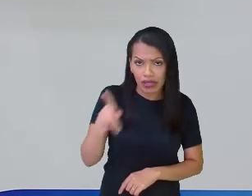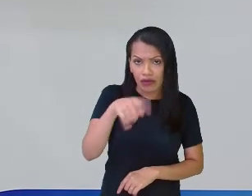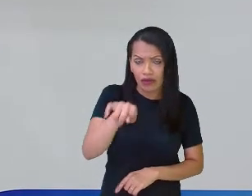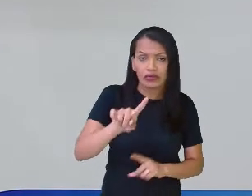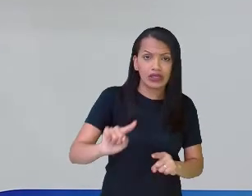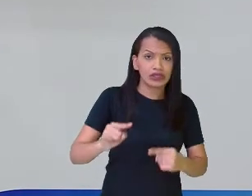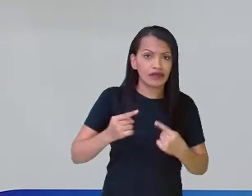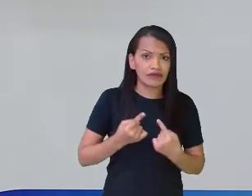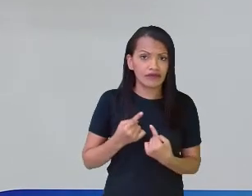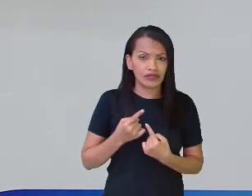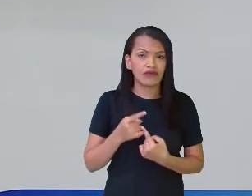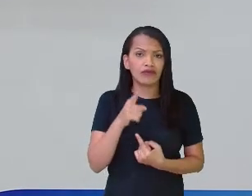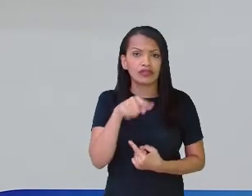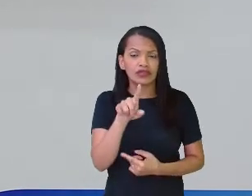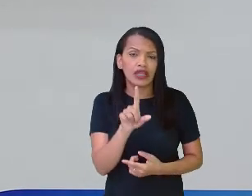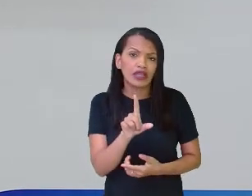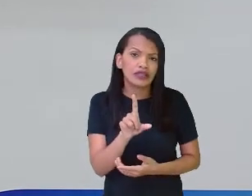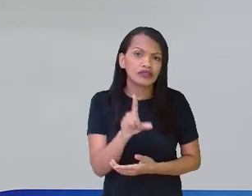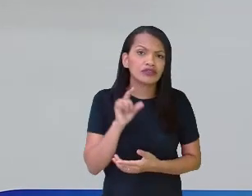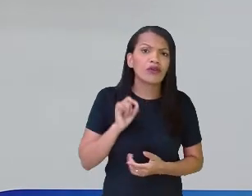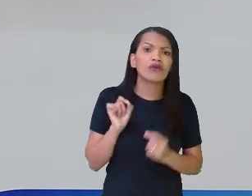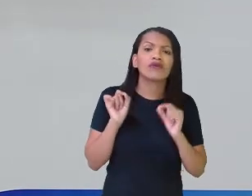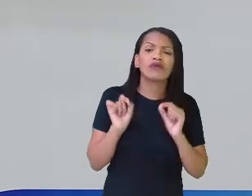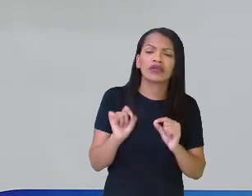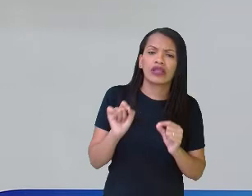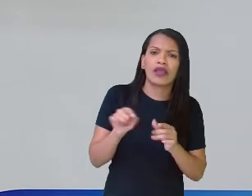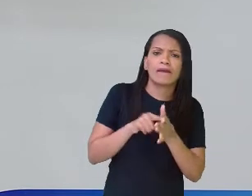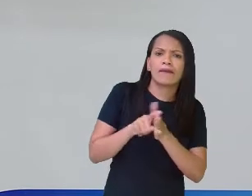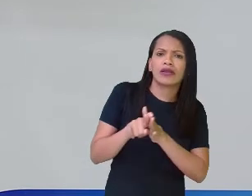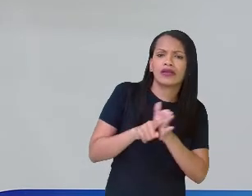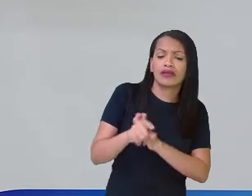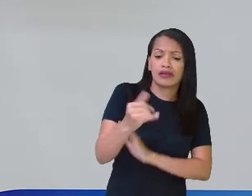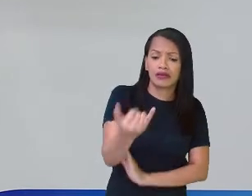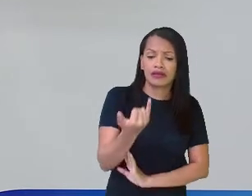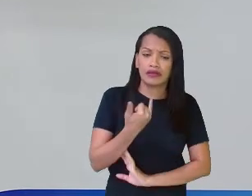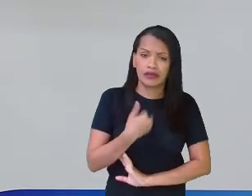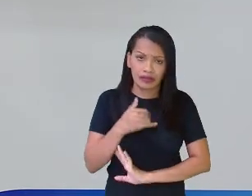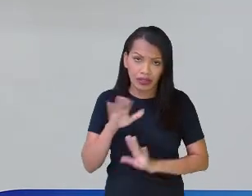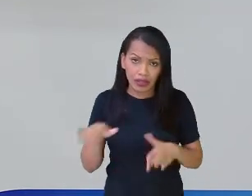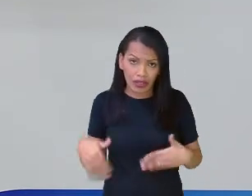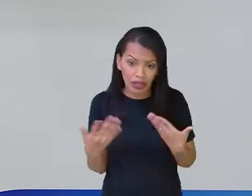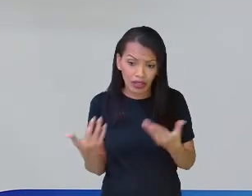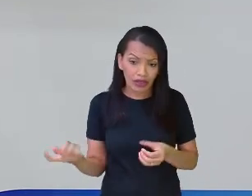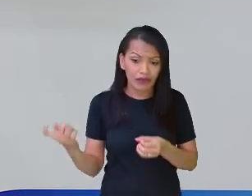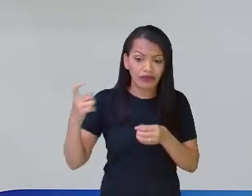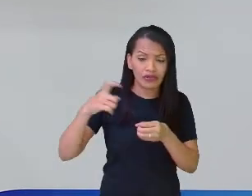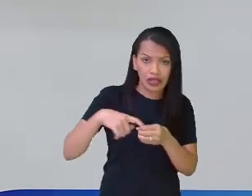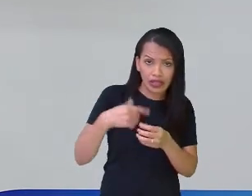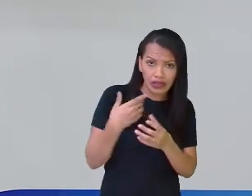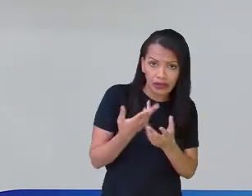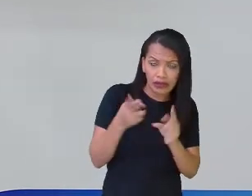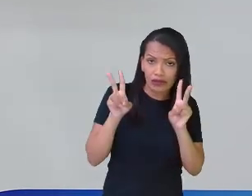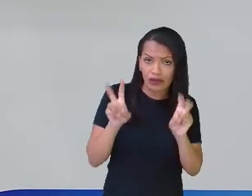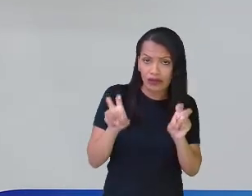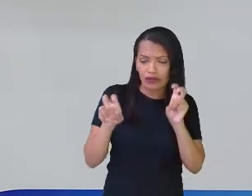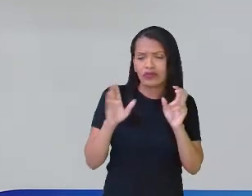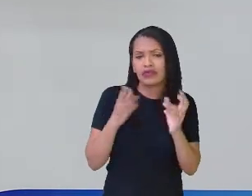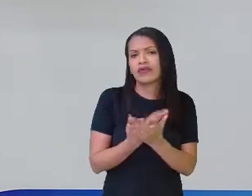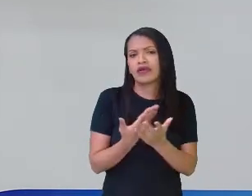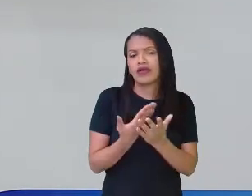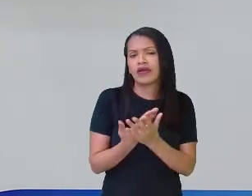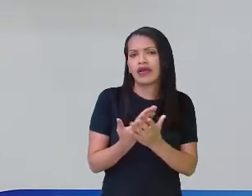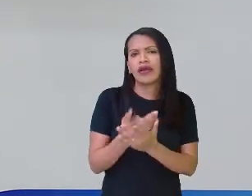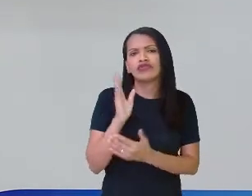Aí vocês escolhem o que querem pesquisar e dizem para mim depois. Claro, eu voltarei com esse assunto, mas já vai pensando